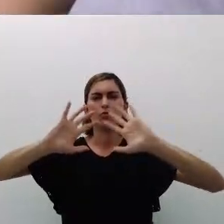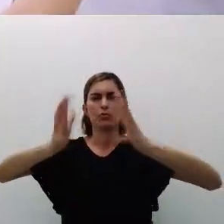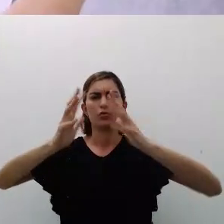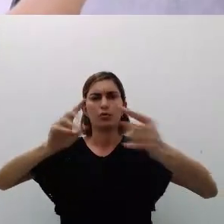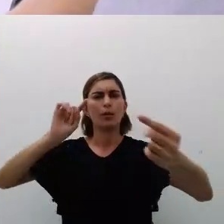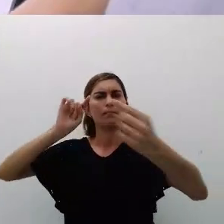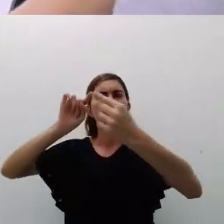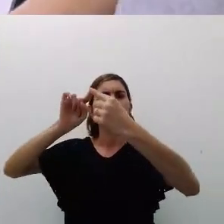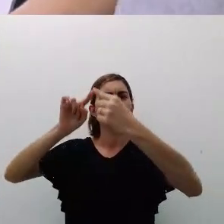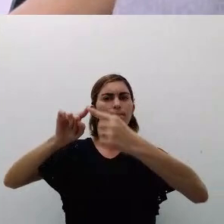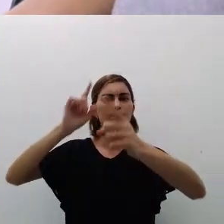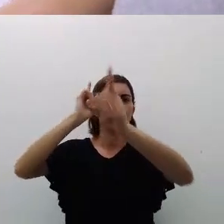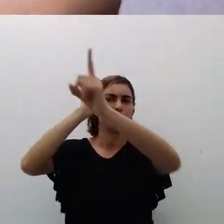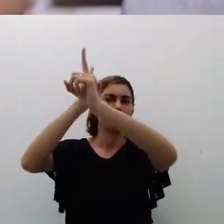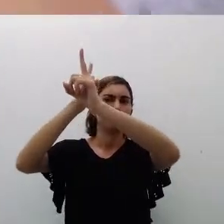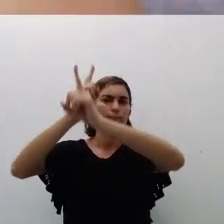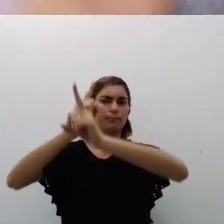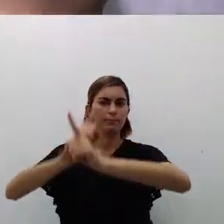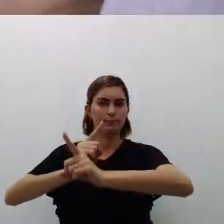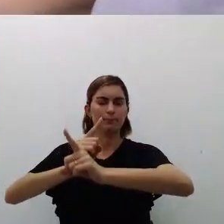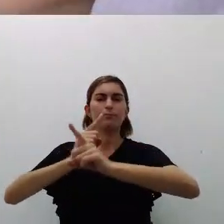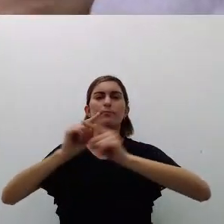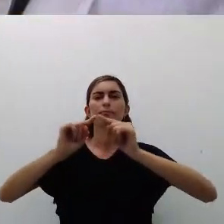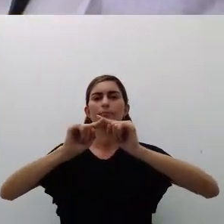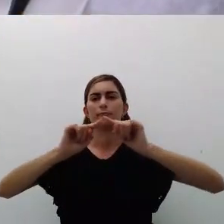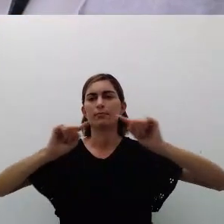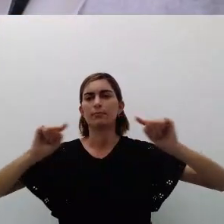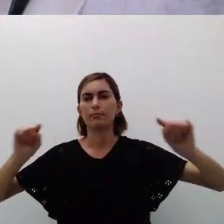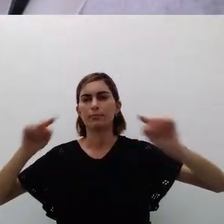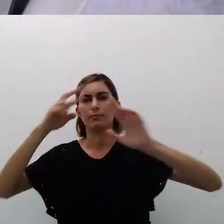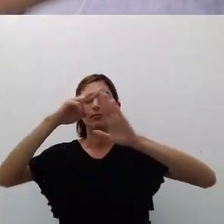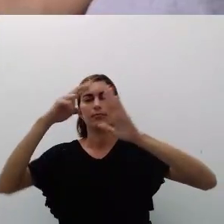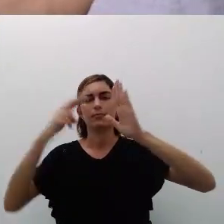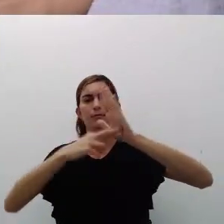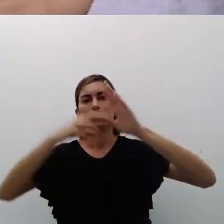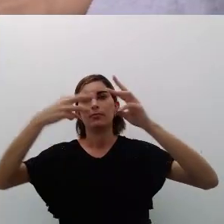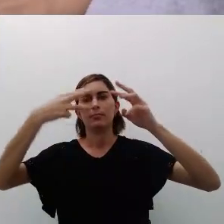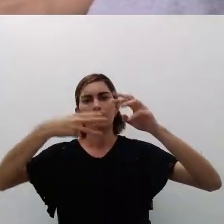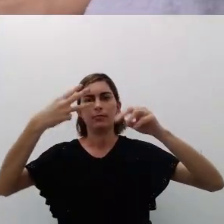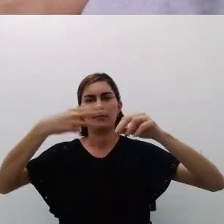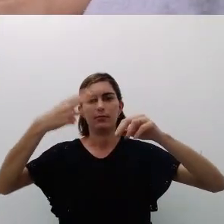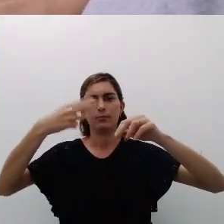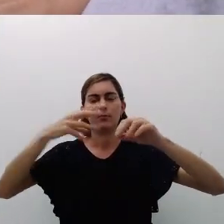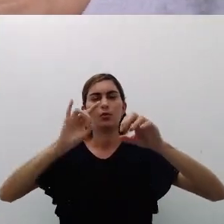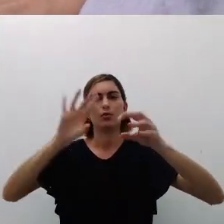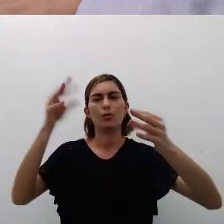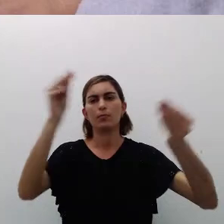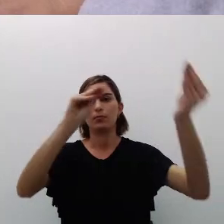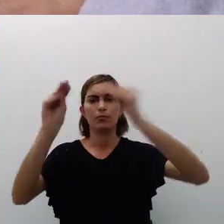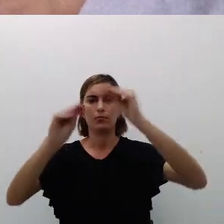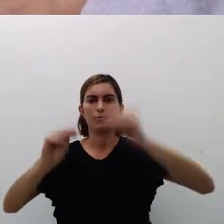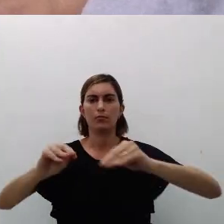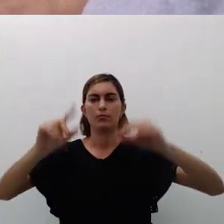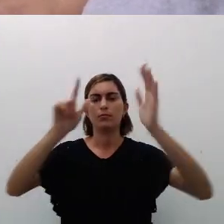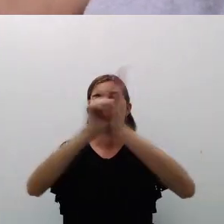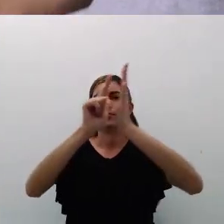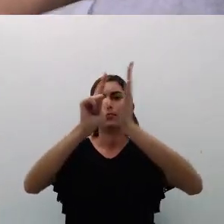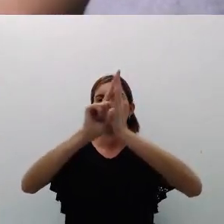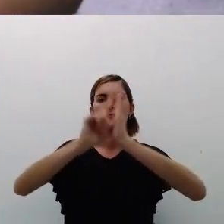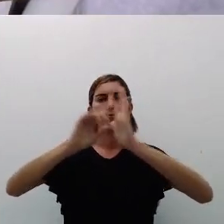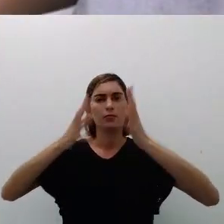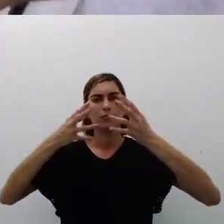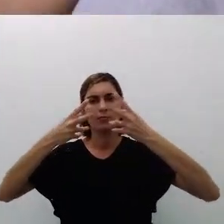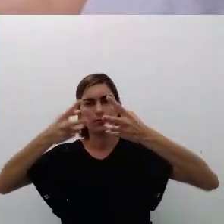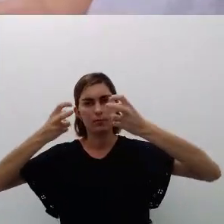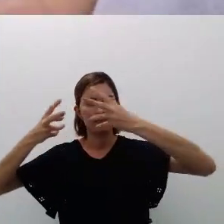linhas da regra dos terços nela. Só colocar a folha por cima e você já percebe como a simetria